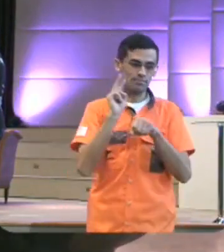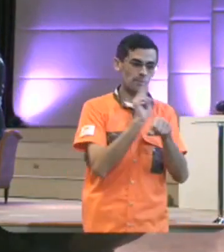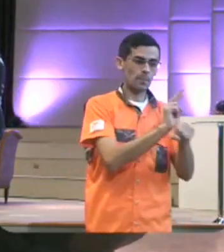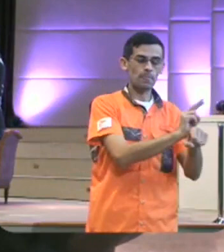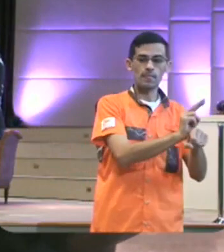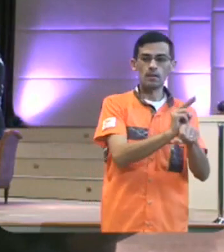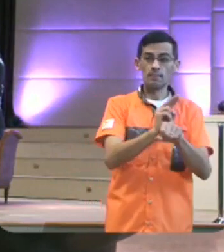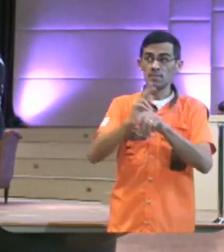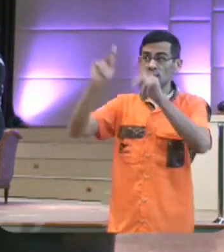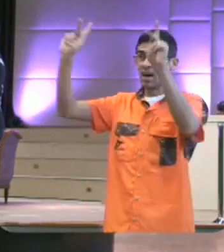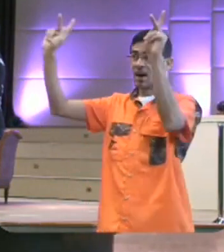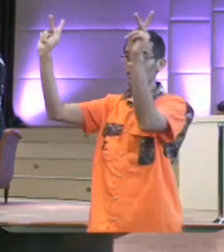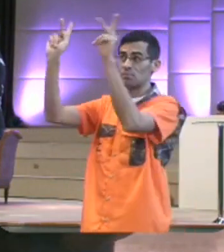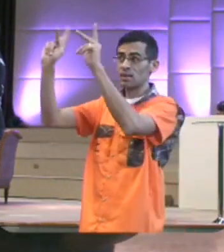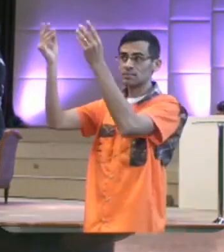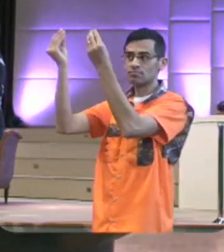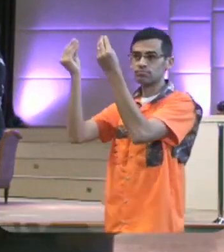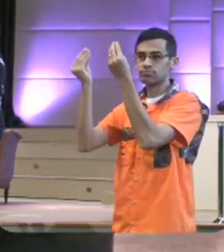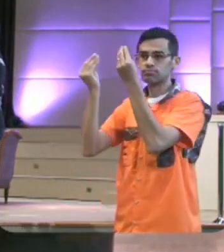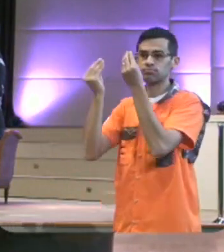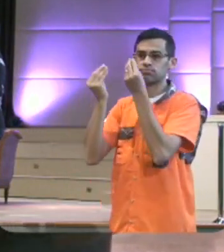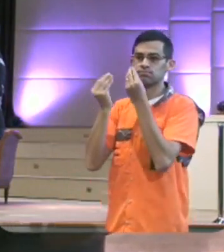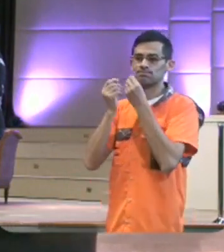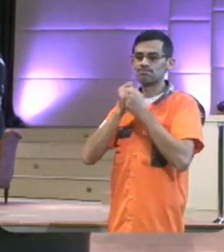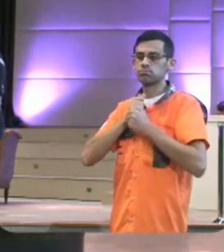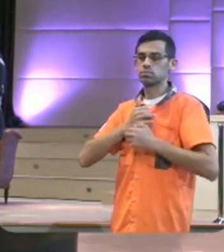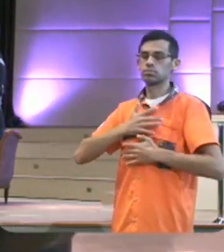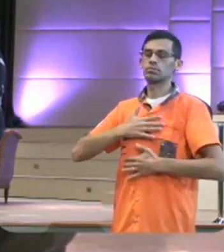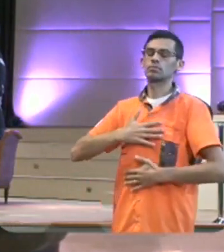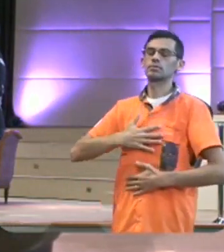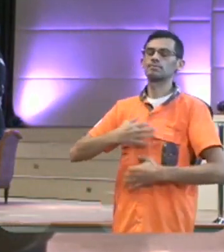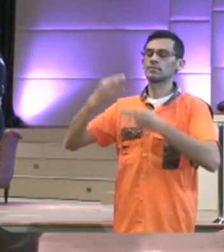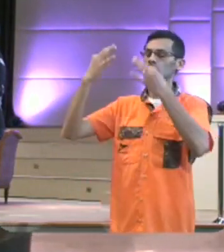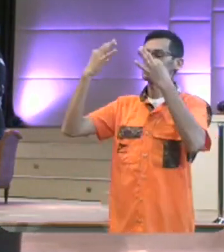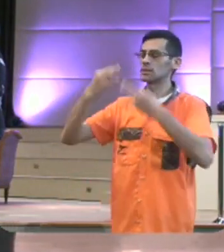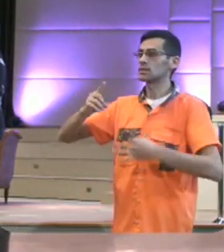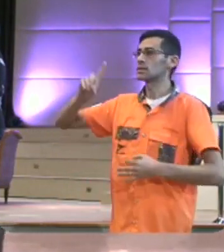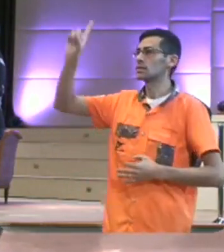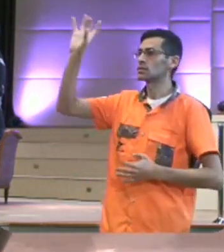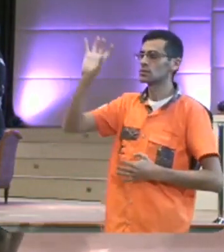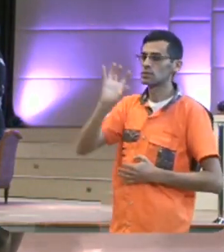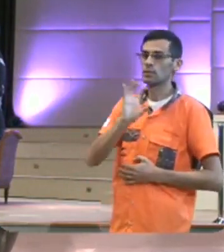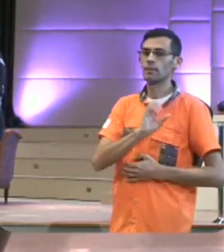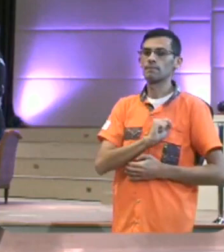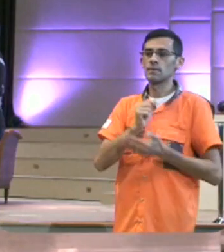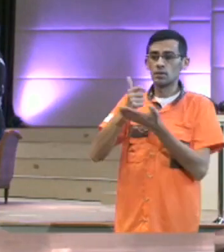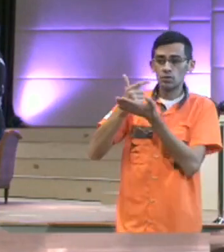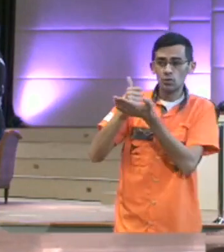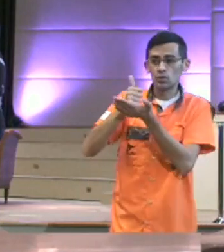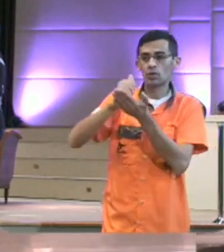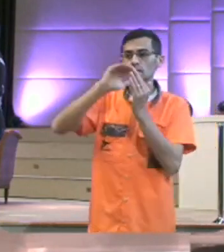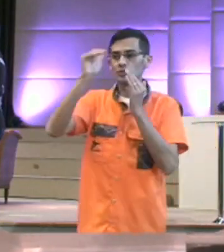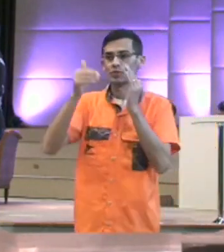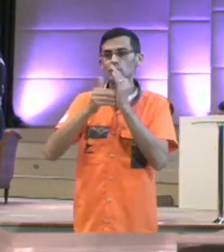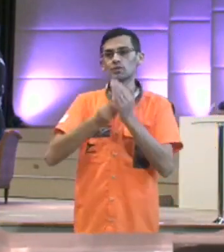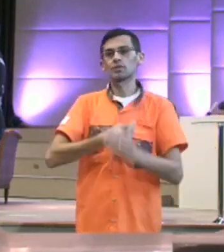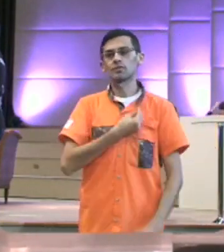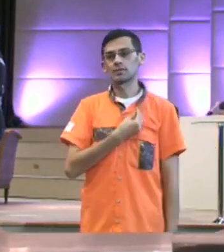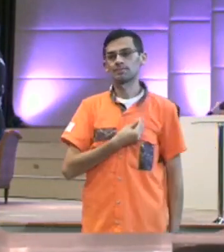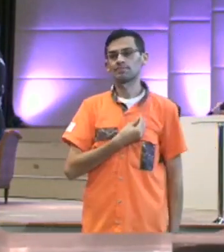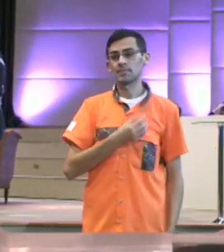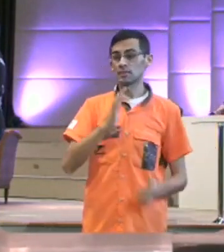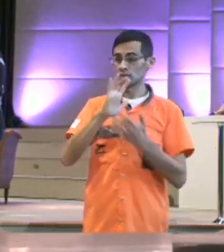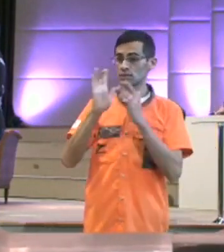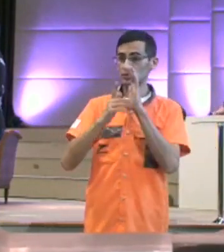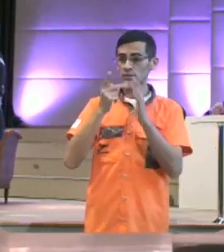paz vem da certeza de que o Senhor nos ama e Ele está no controle. É isso que Jesus está